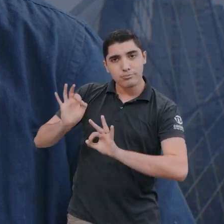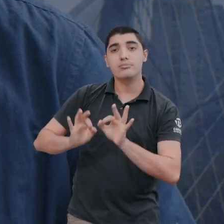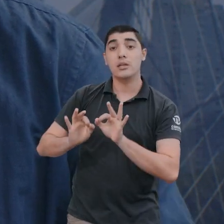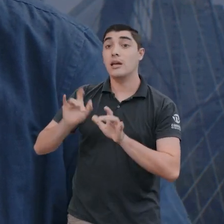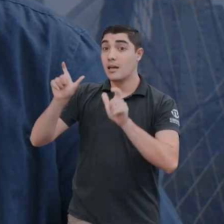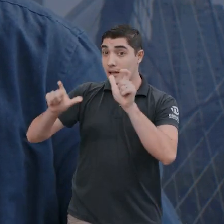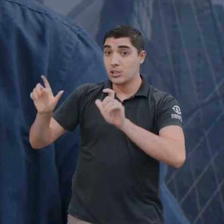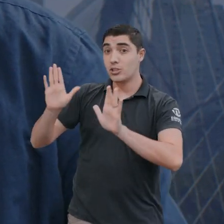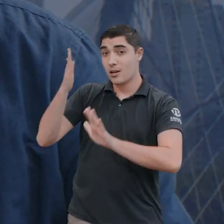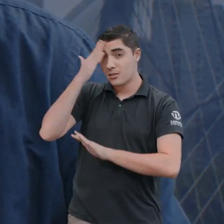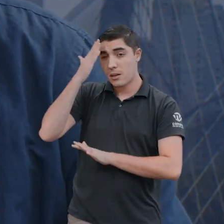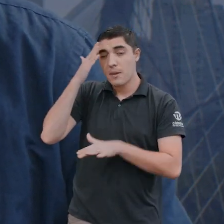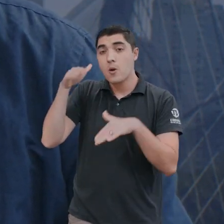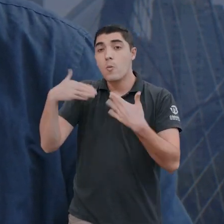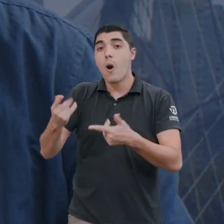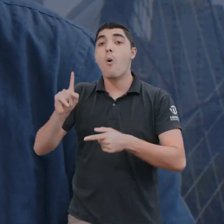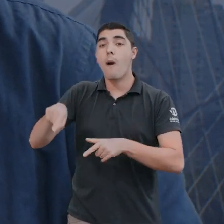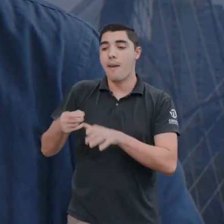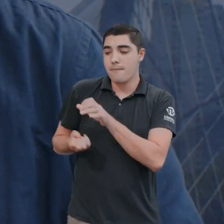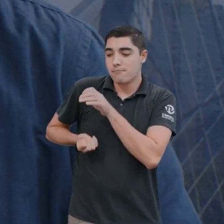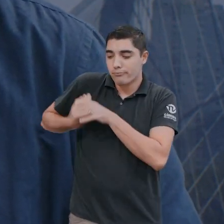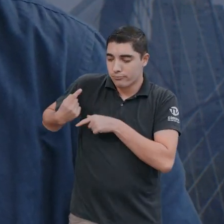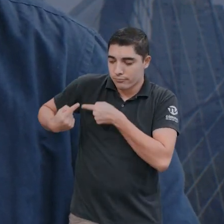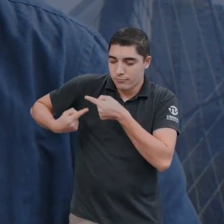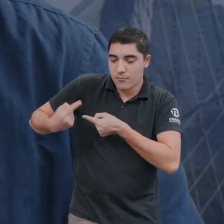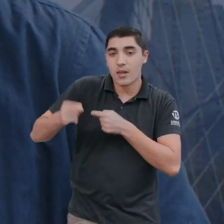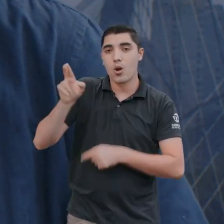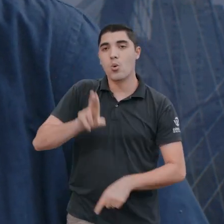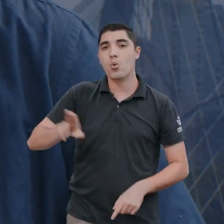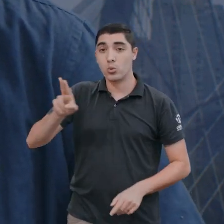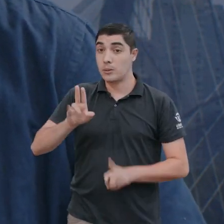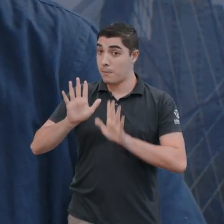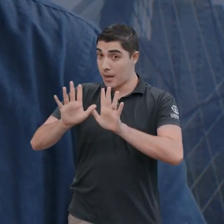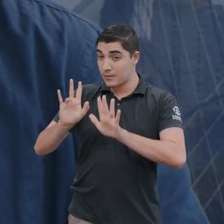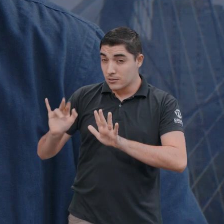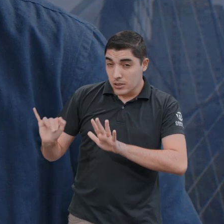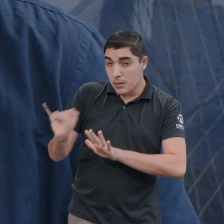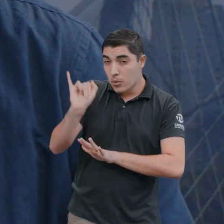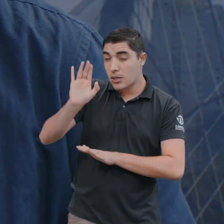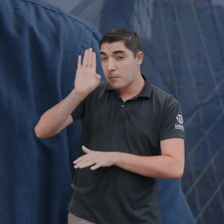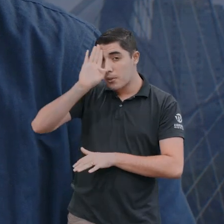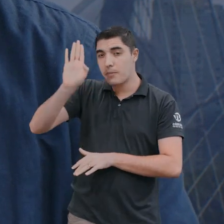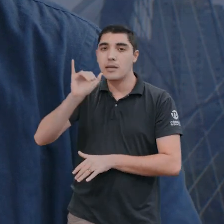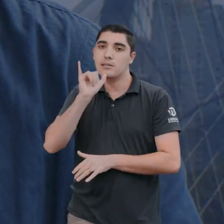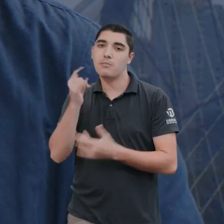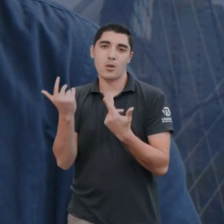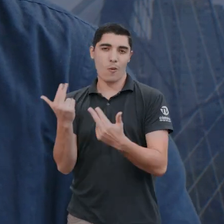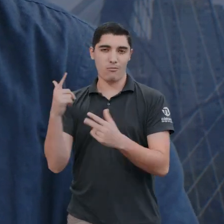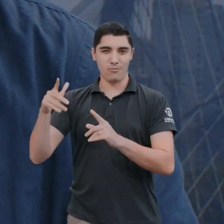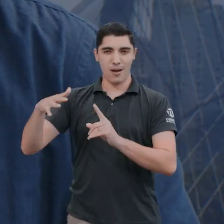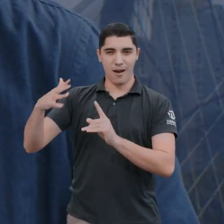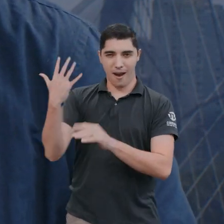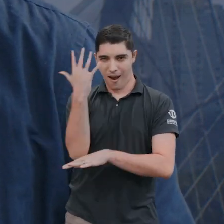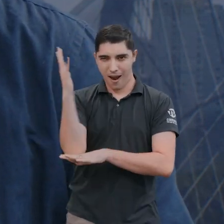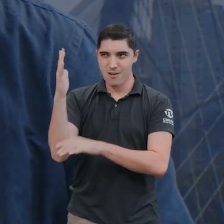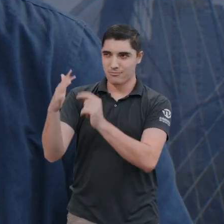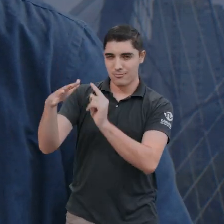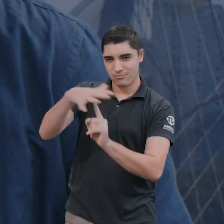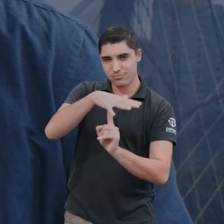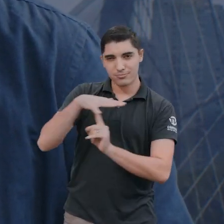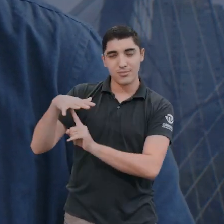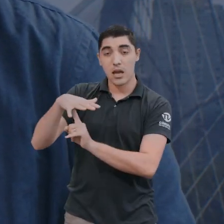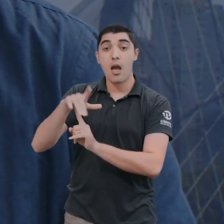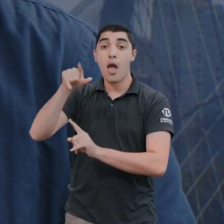conscientes de qual é a matéria-prima que elas utilizam, dando sempre prioridade, como acontece com a Atlântica, às fibras que são